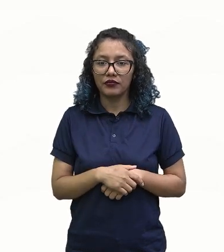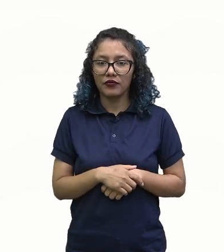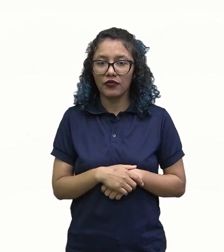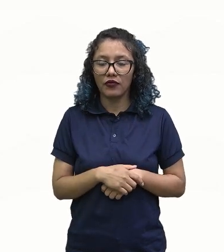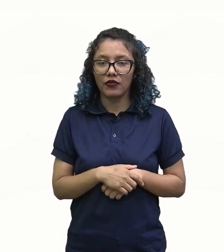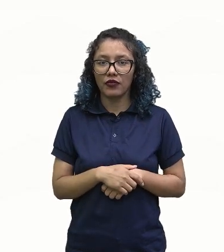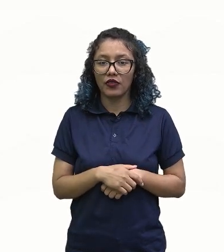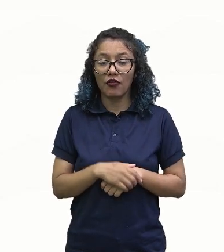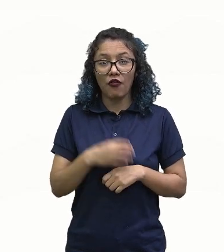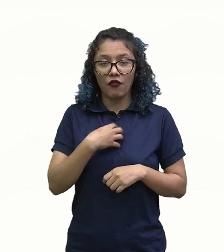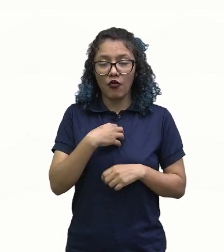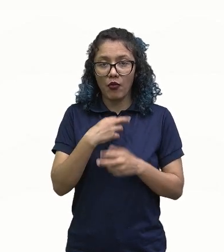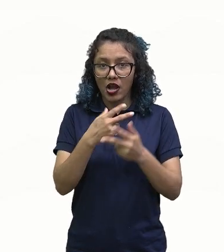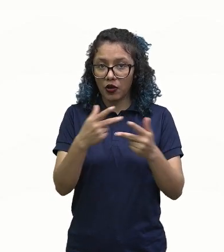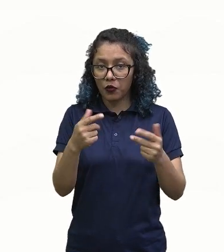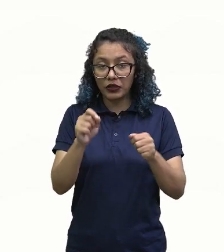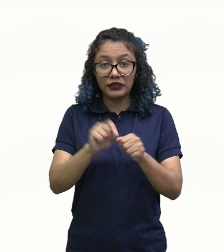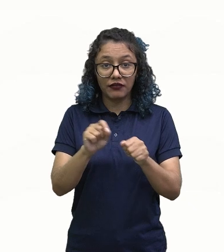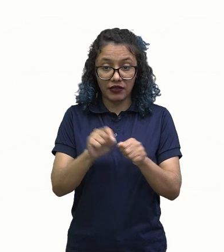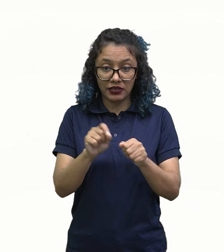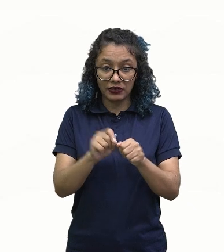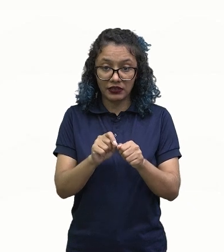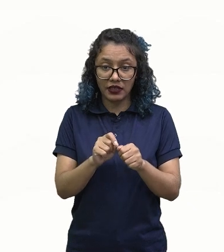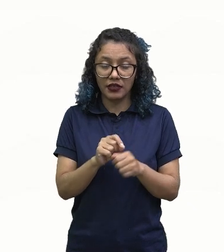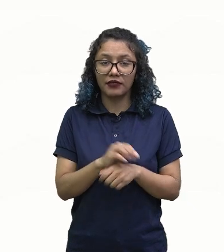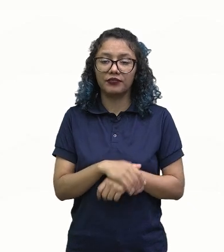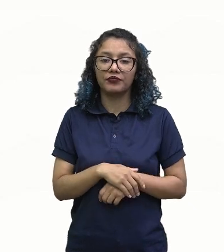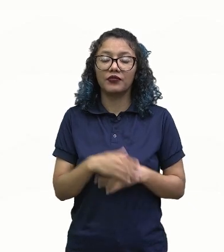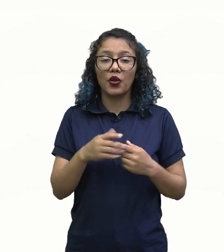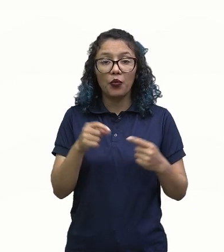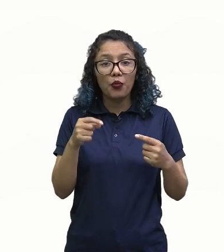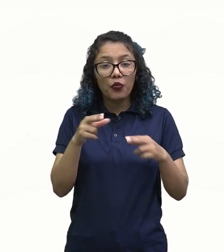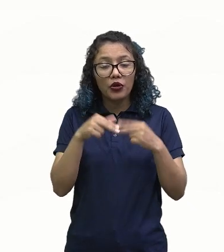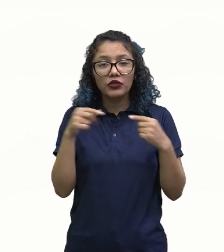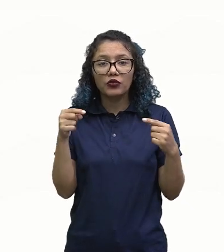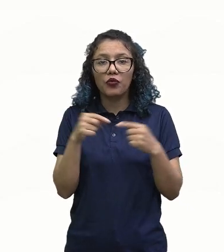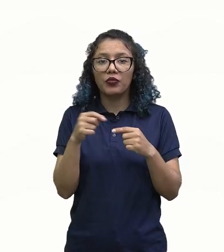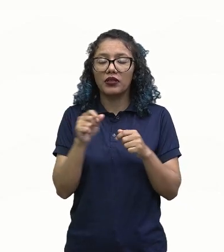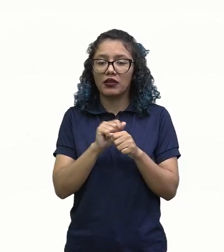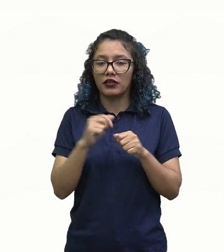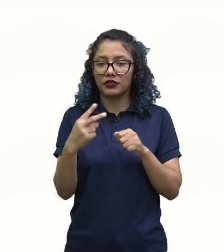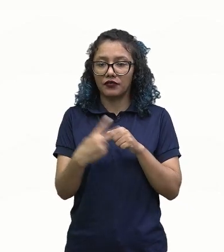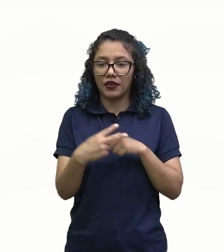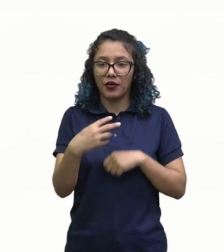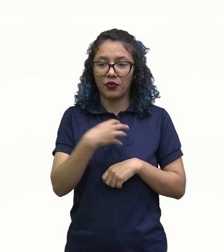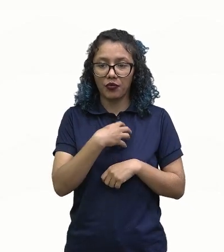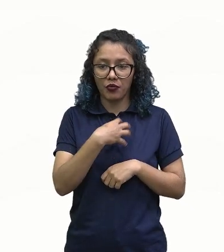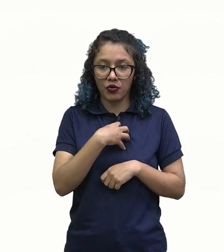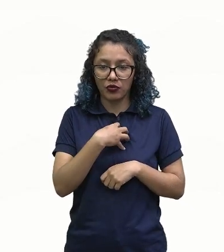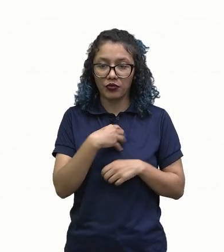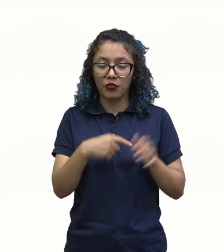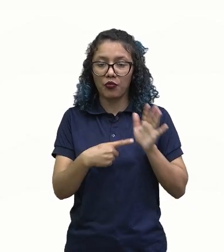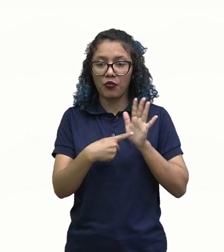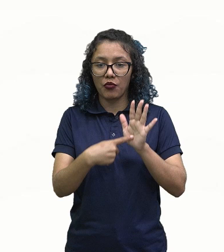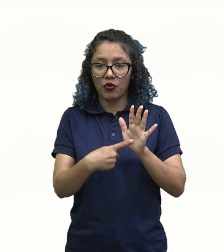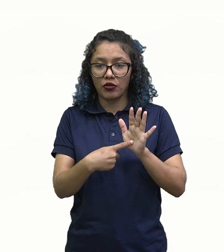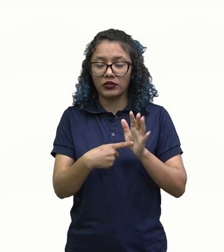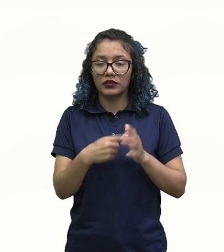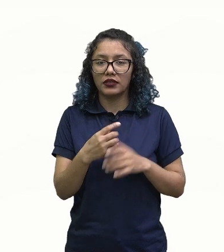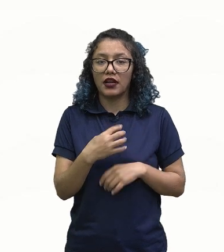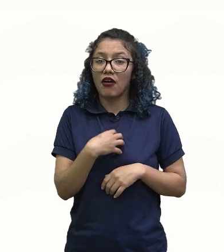foi feito, né? Alguma coisa foi feita às pressas. Então, é um advérbio de modo, indicando de que modo,